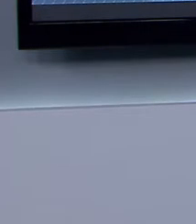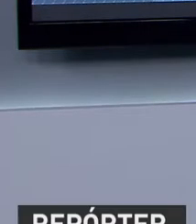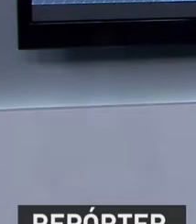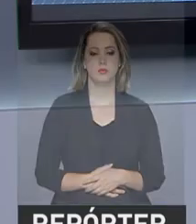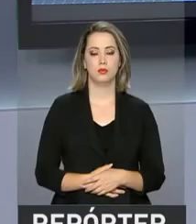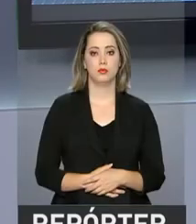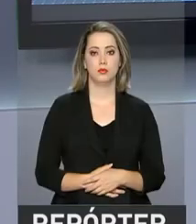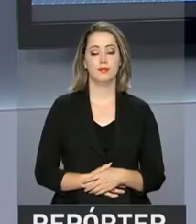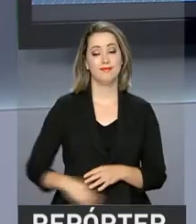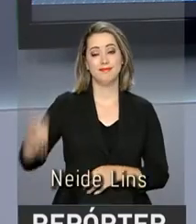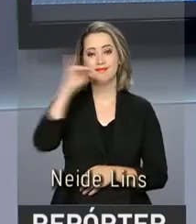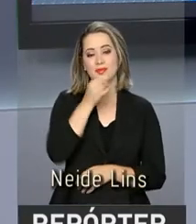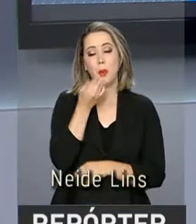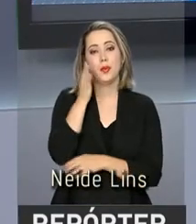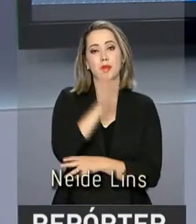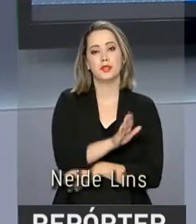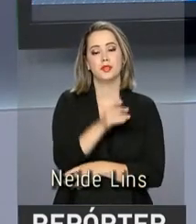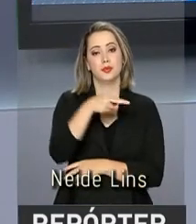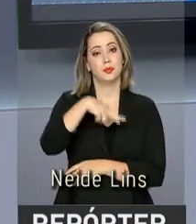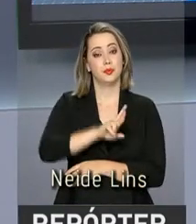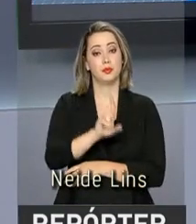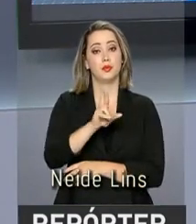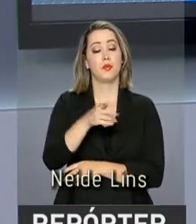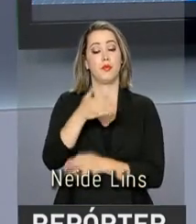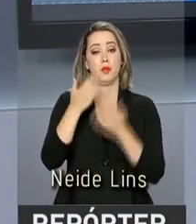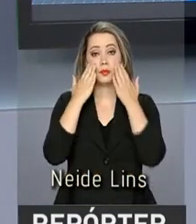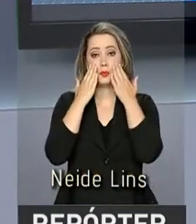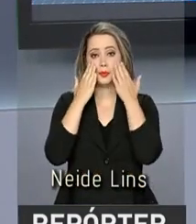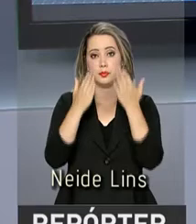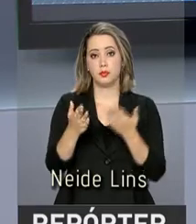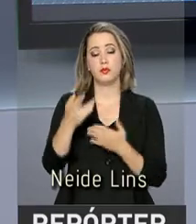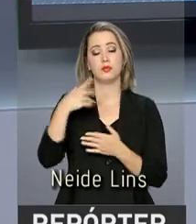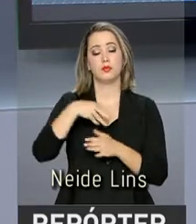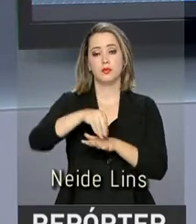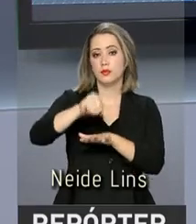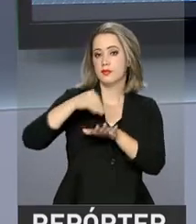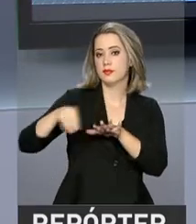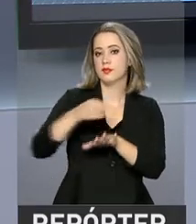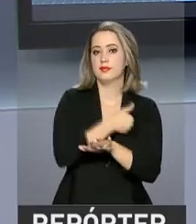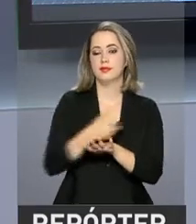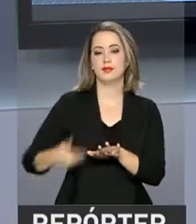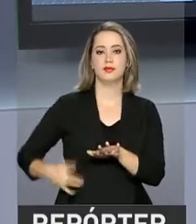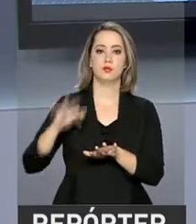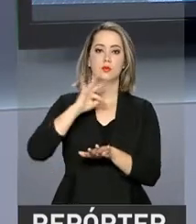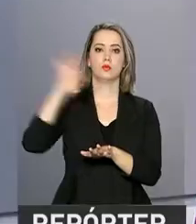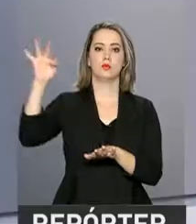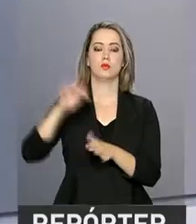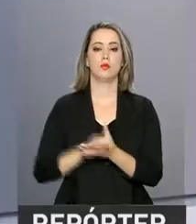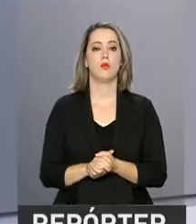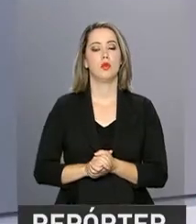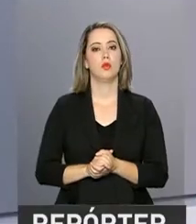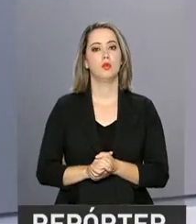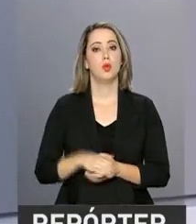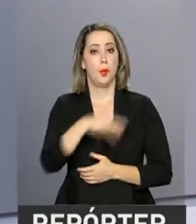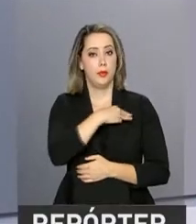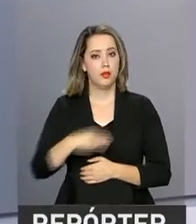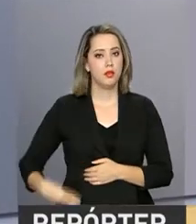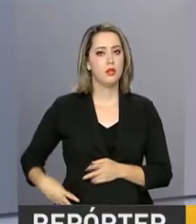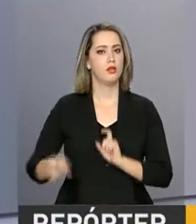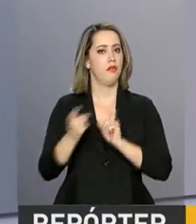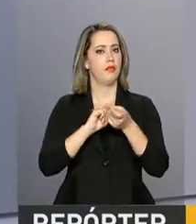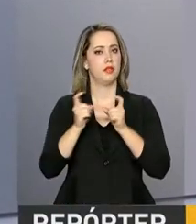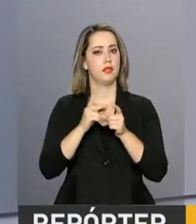olá boa tarde o repórter nbr está no ar com as notícias do governo federal o ministro da fazenda